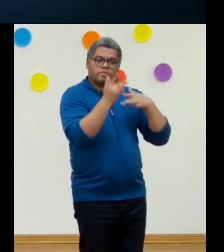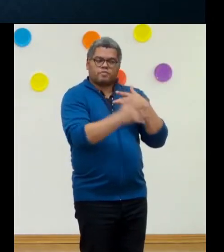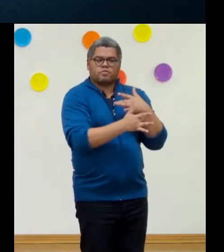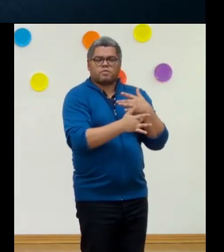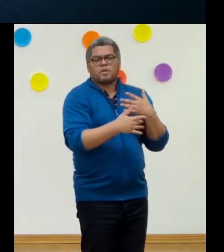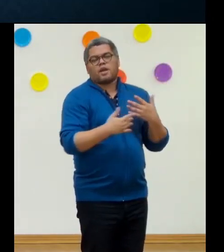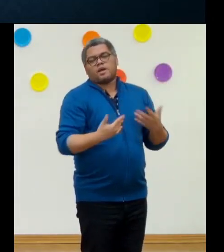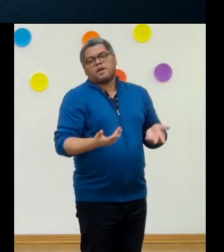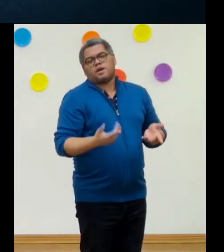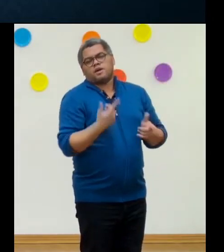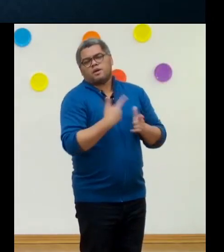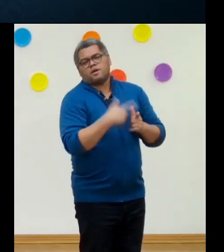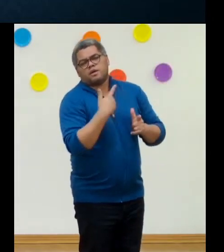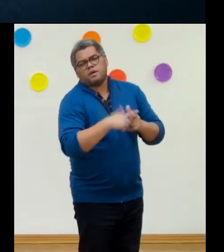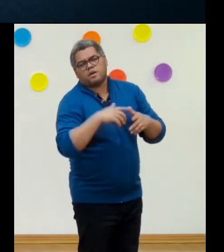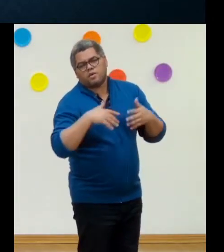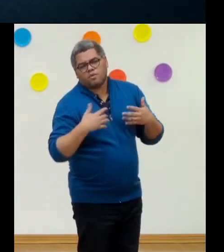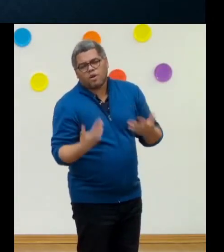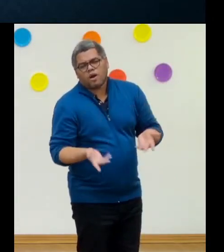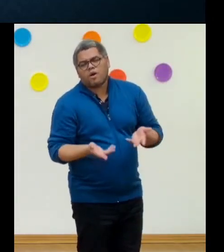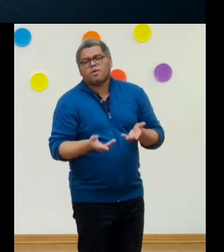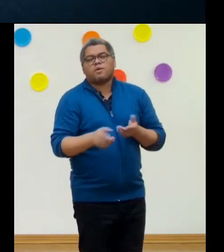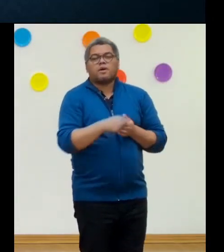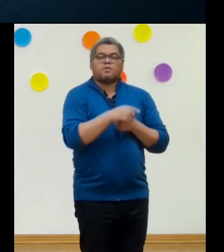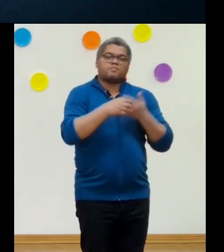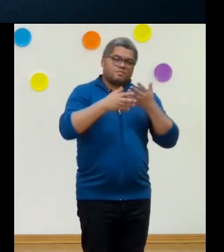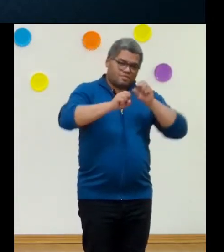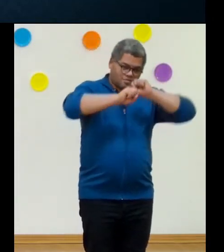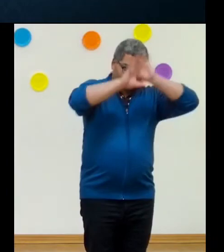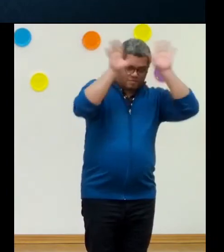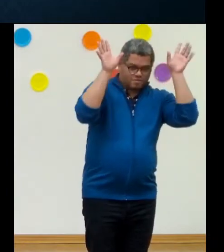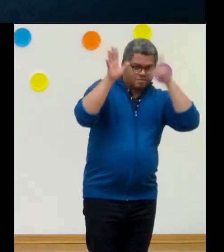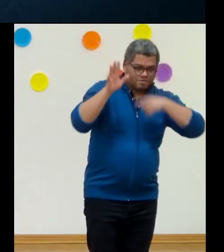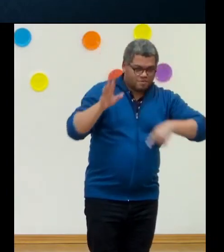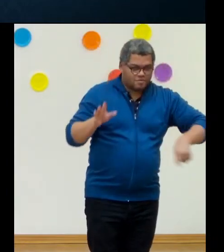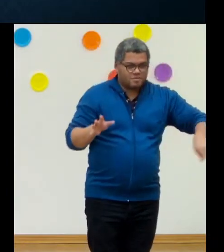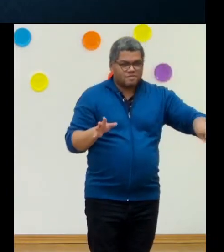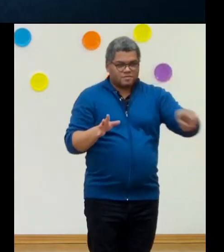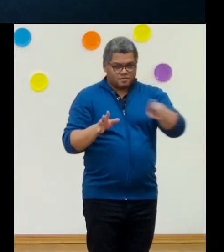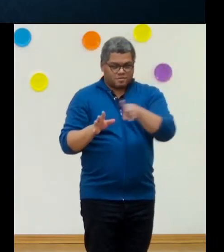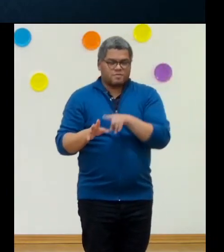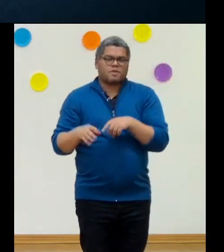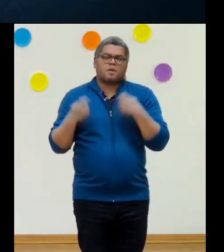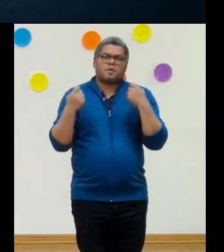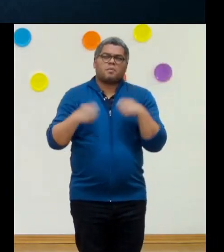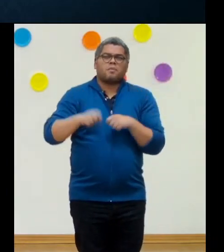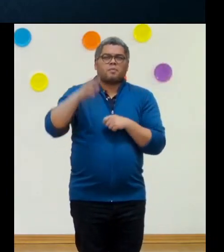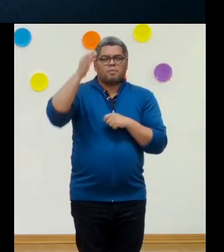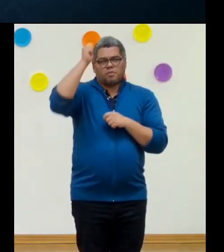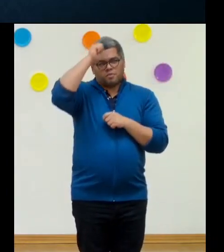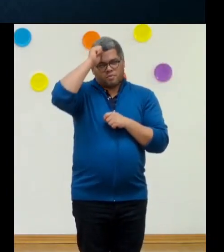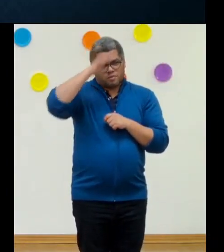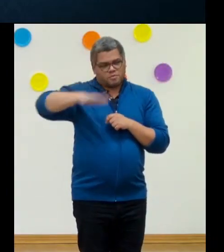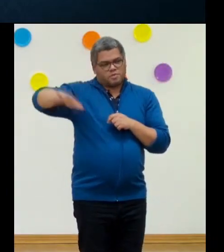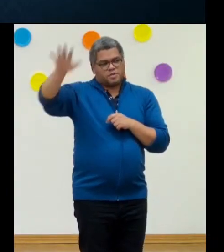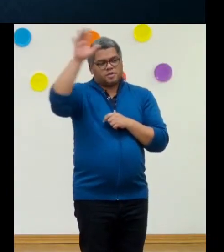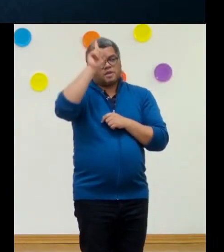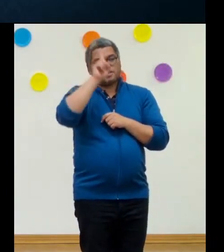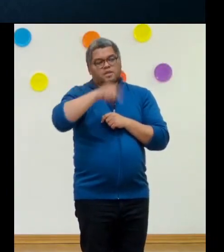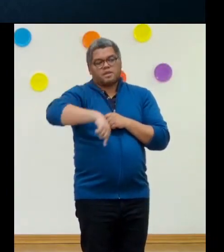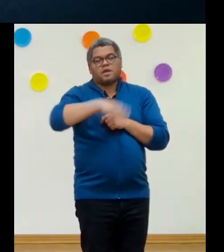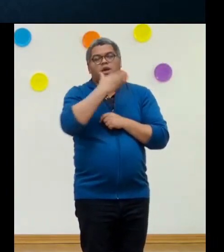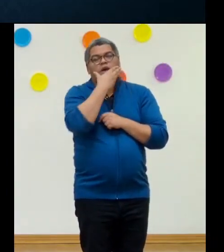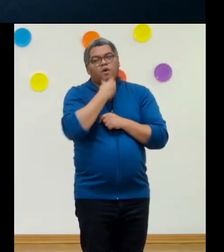problema? Claro que você deve imaginar, a maioria dos usuários são sim homens, mas isso vem mudando cada vez mais.